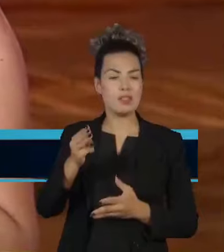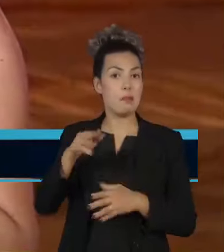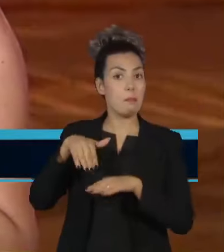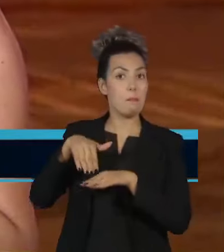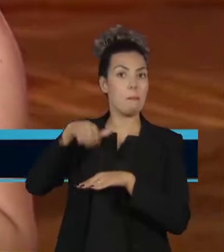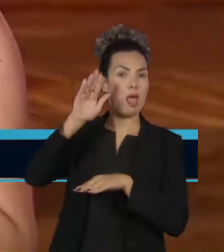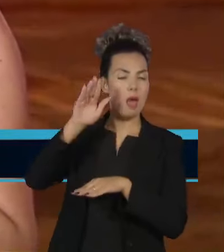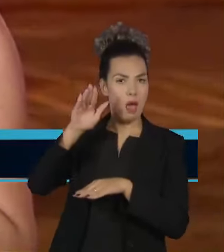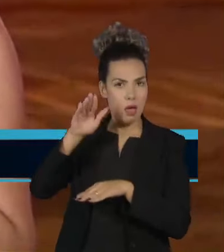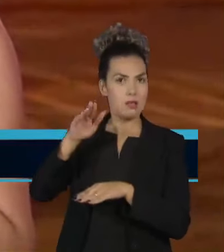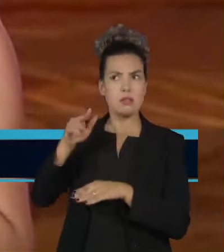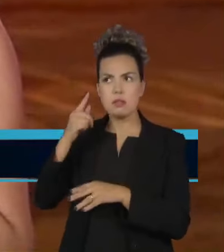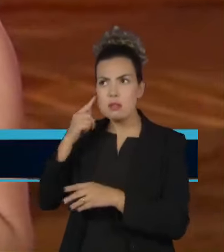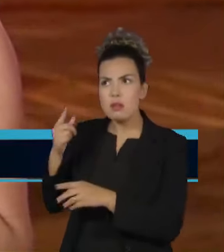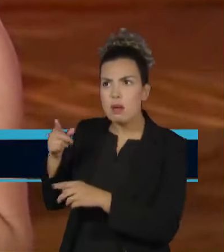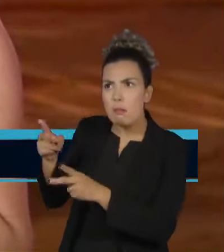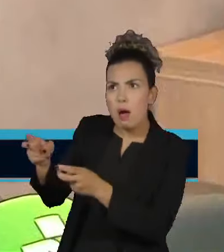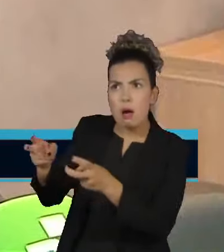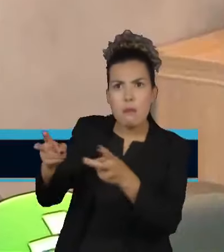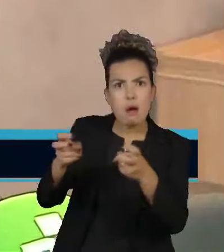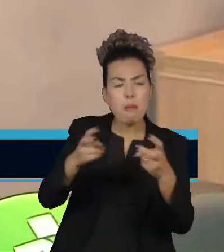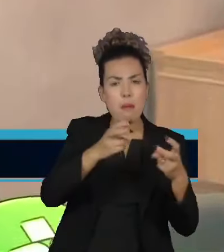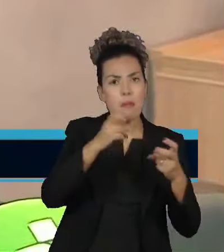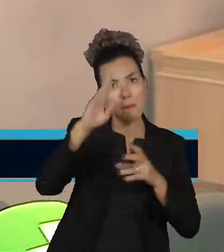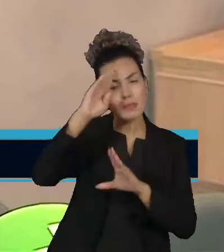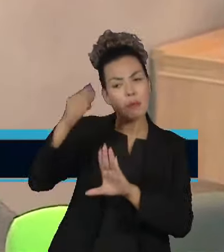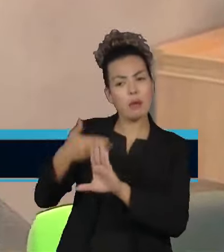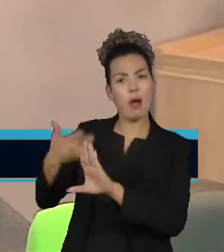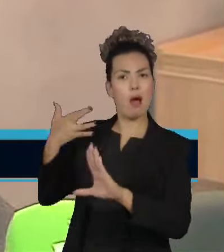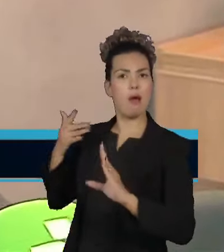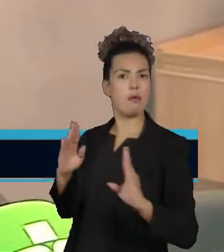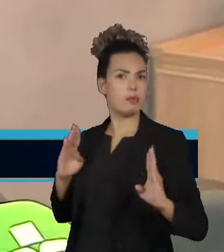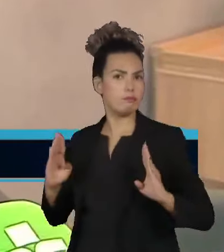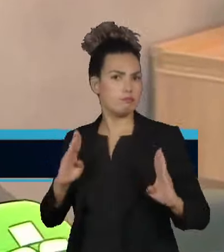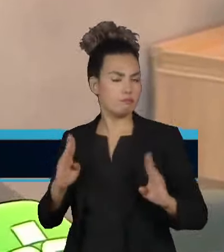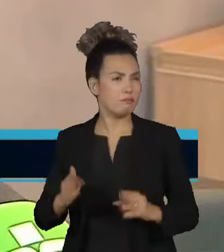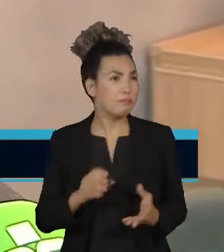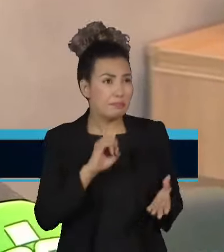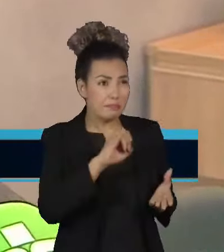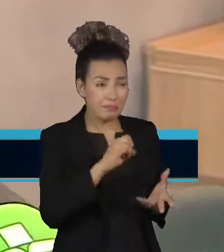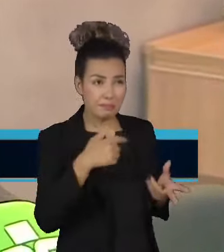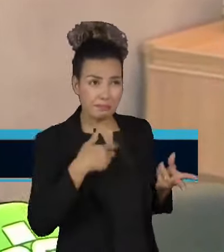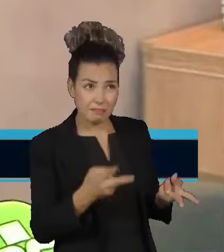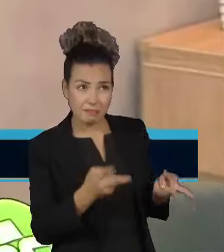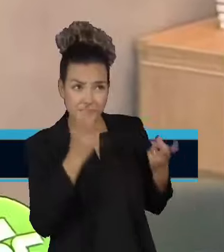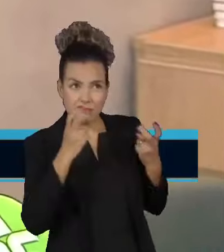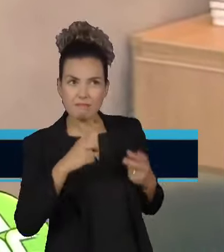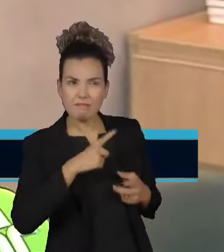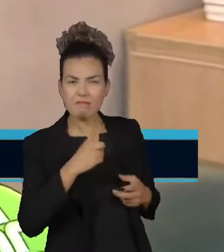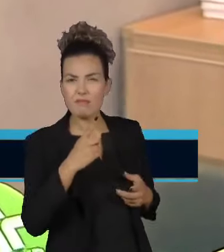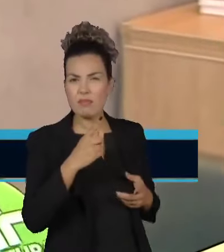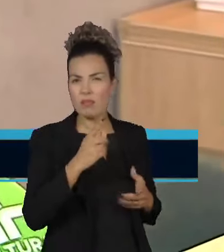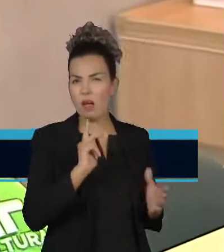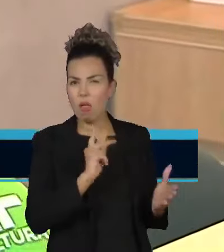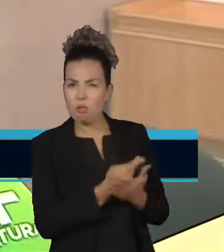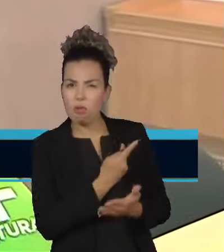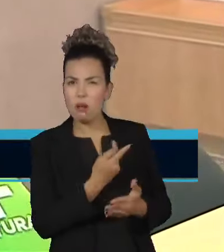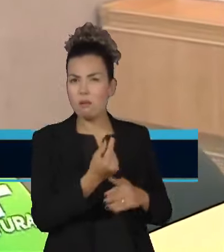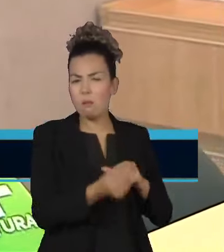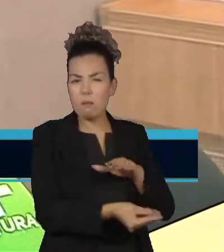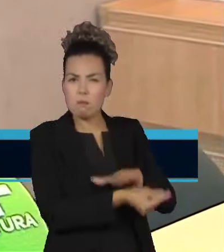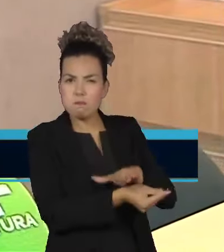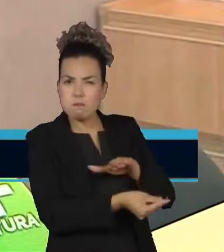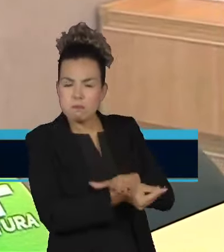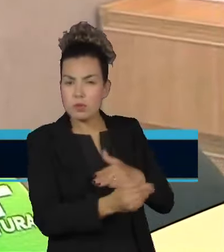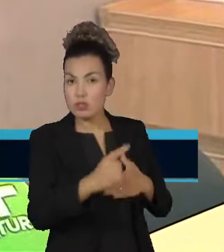R$ 5.700.000 desde o início da campanha. Se a gente observa a existência de fraude, corrupção, Caixa 2, no decorrer